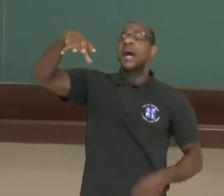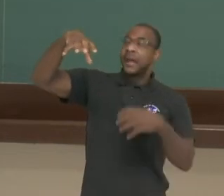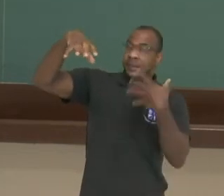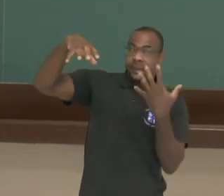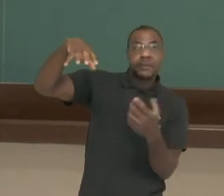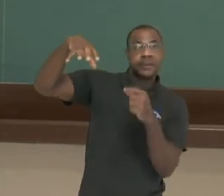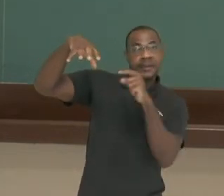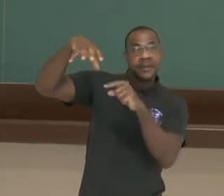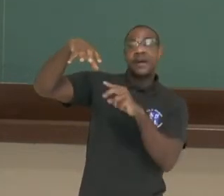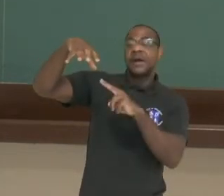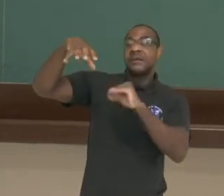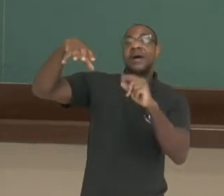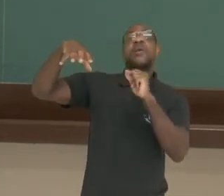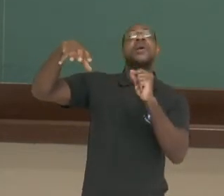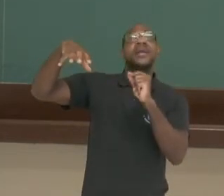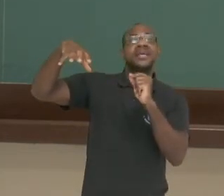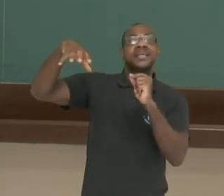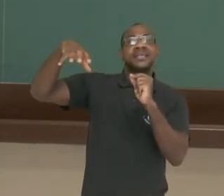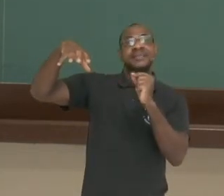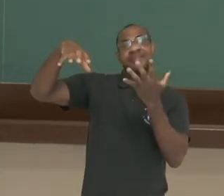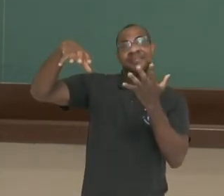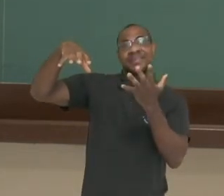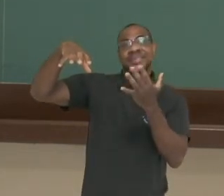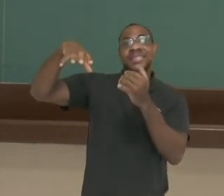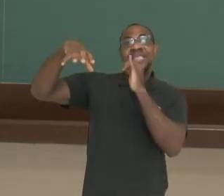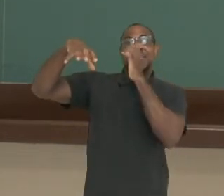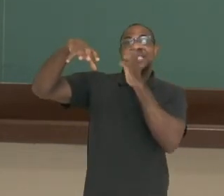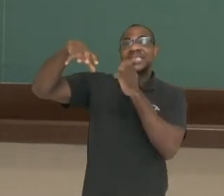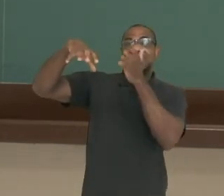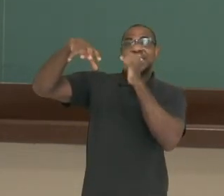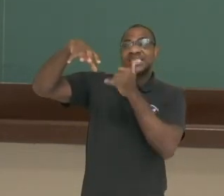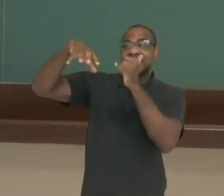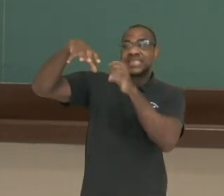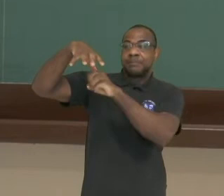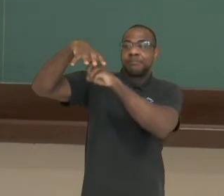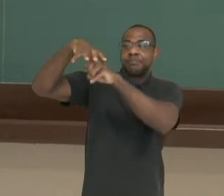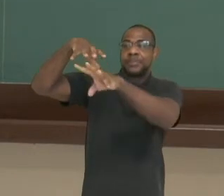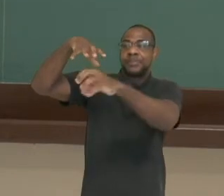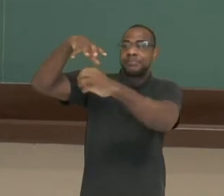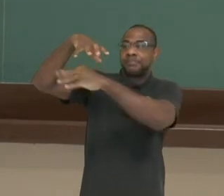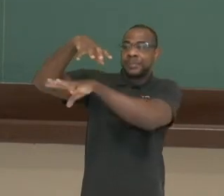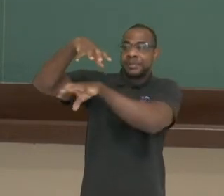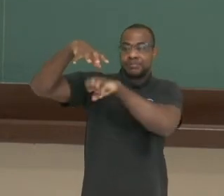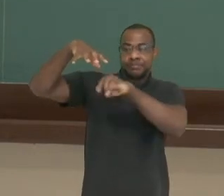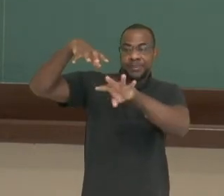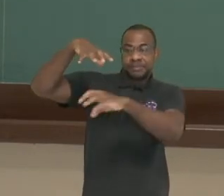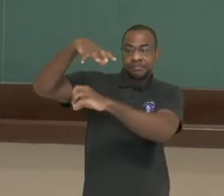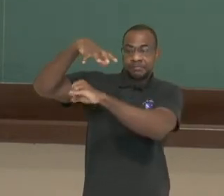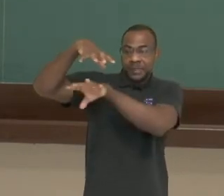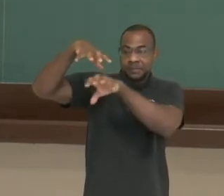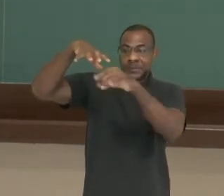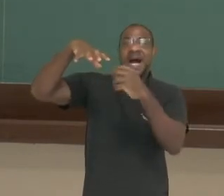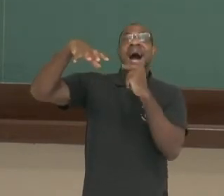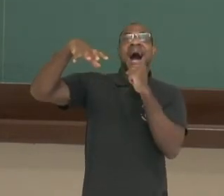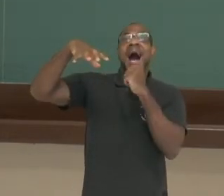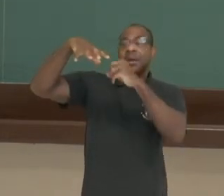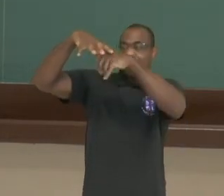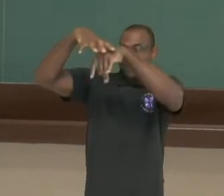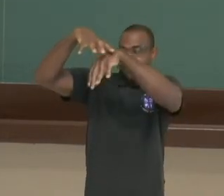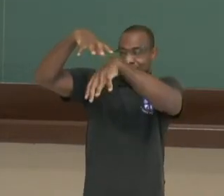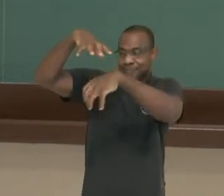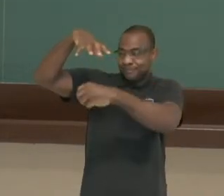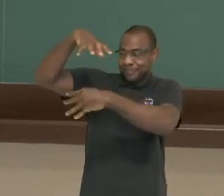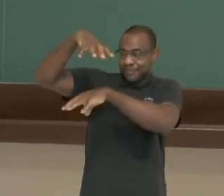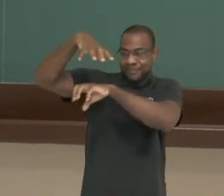Inevitavelmente, vai escapar cargas elétricas, vai escapar ali corrente elétrica ali pela água. Tá